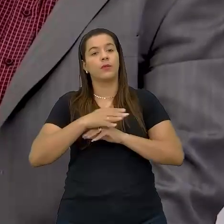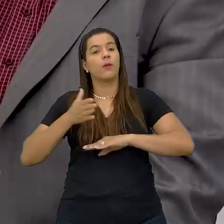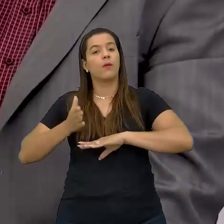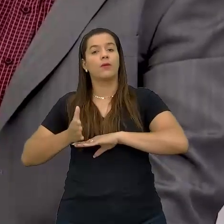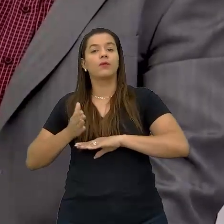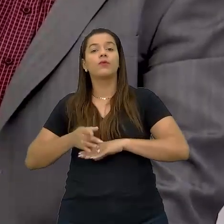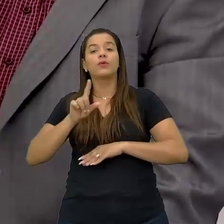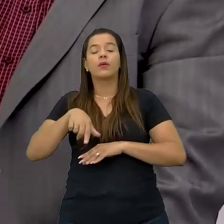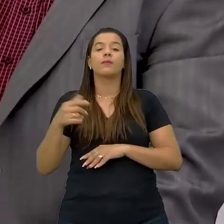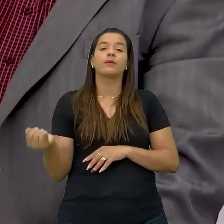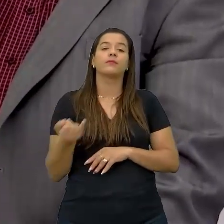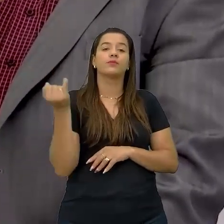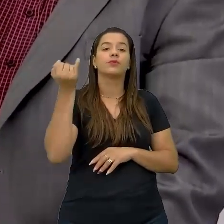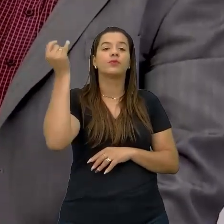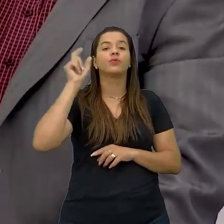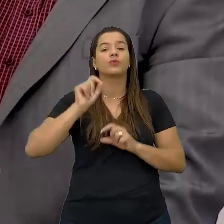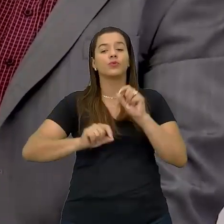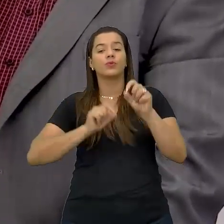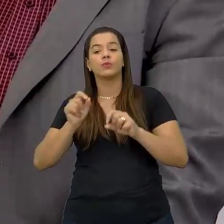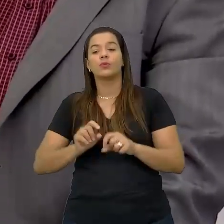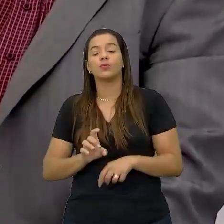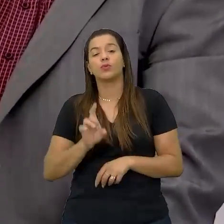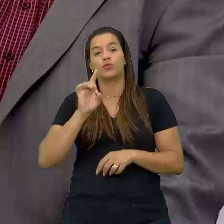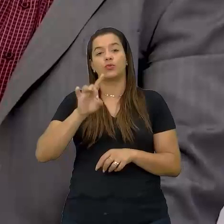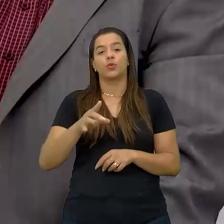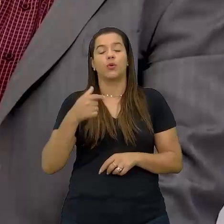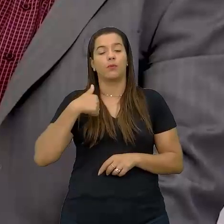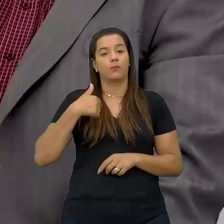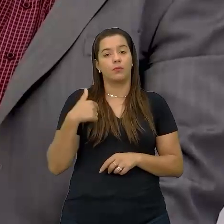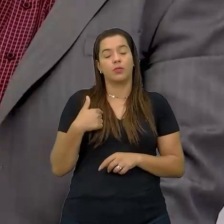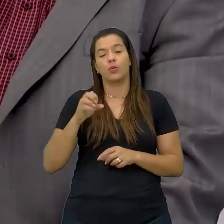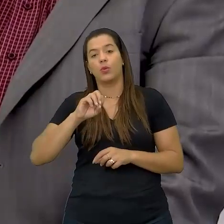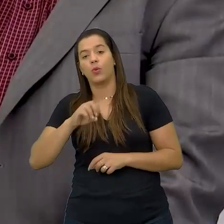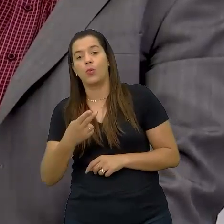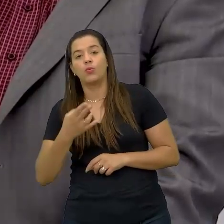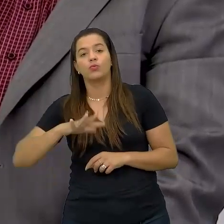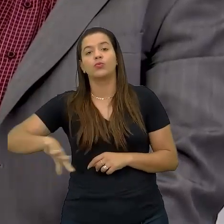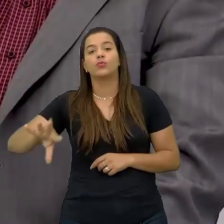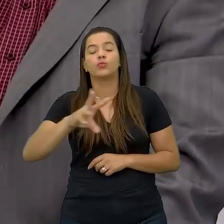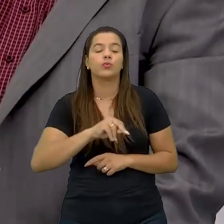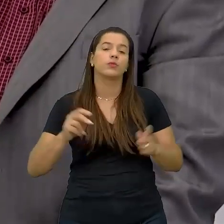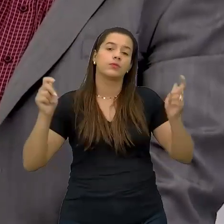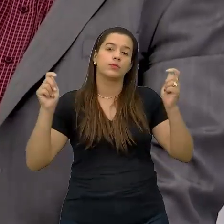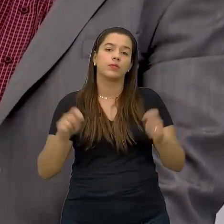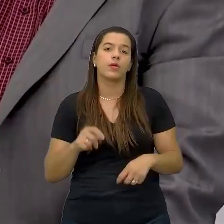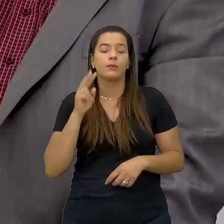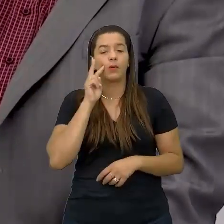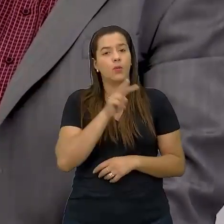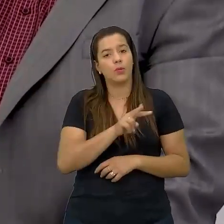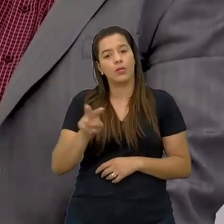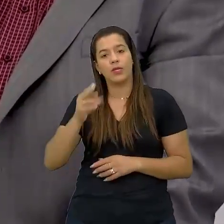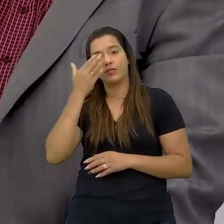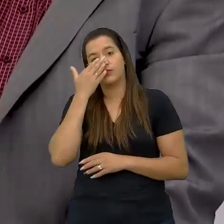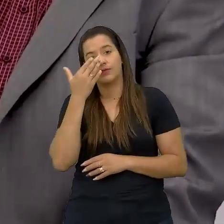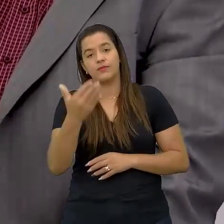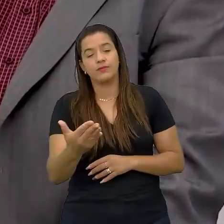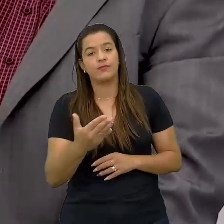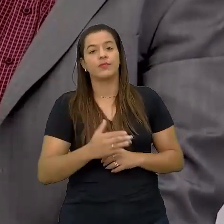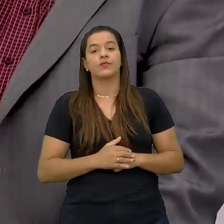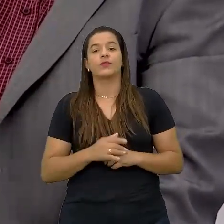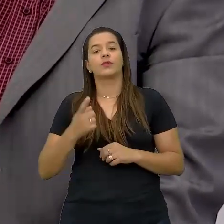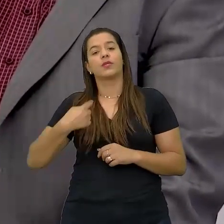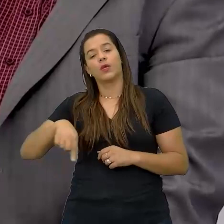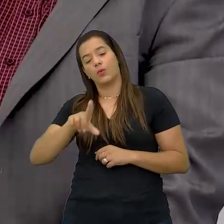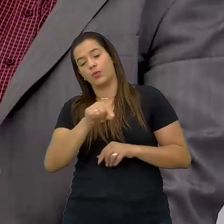vale é que eu seja capaz de ter curadoria sobre mim mesmo, ou sobre mim mesma, e ser capaz de olhar daquilo que está à minha frente, o que